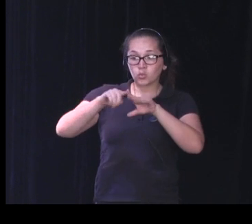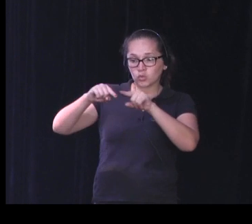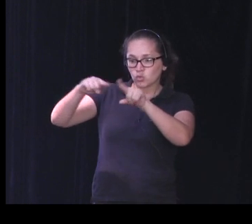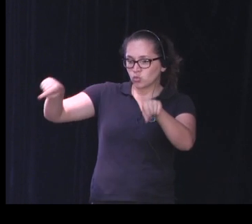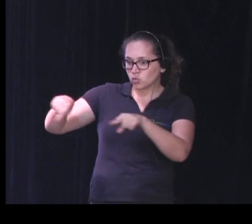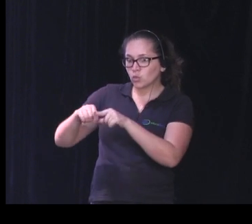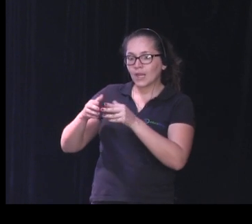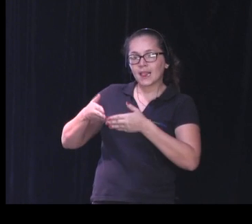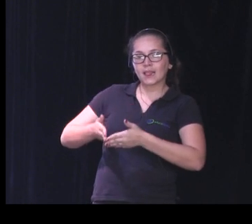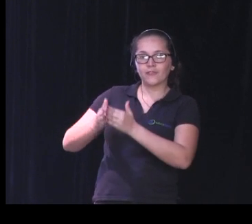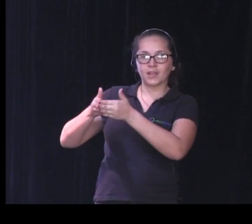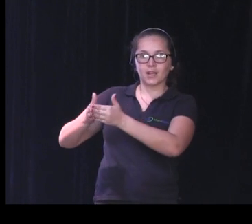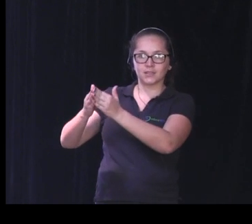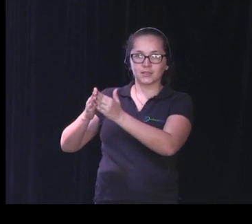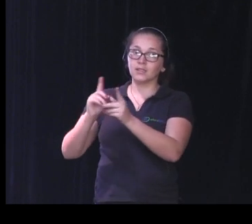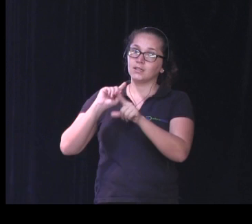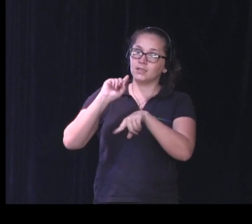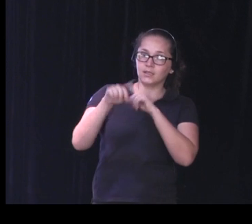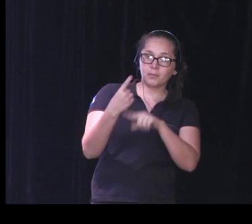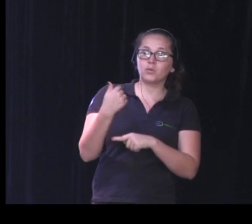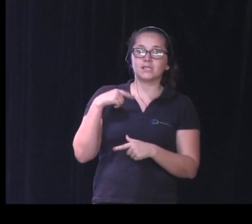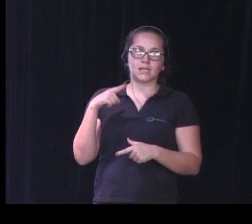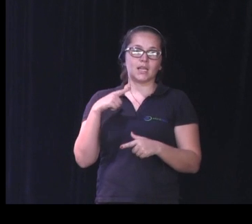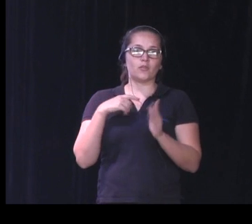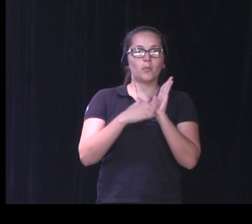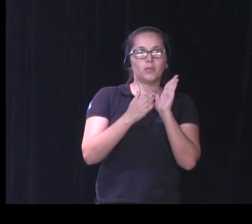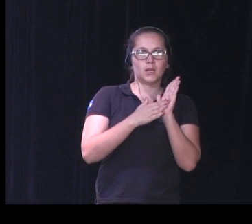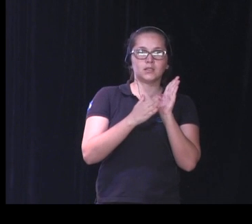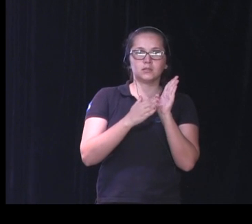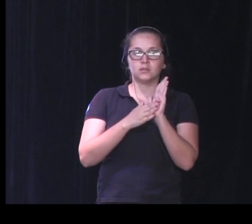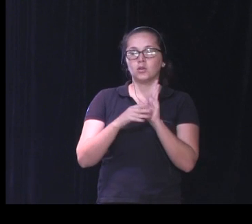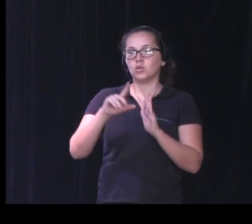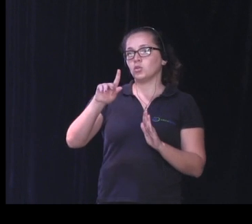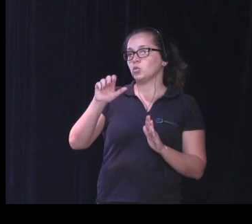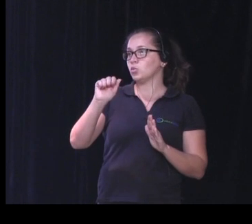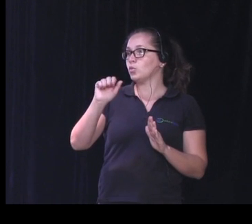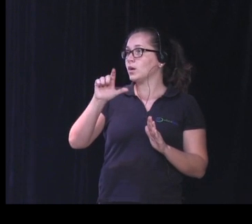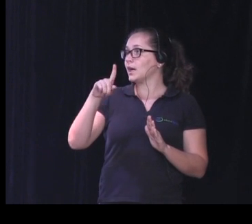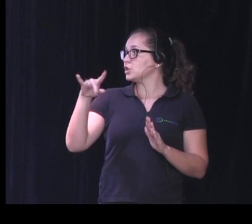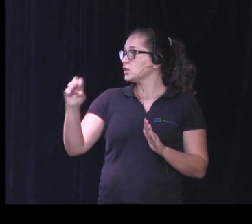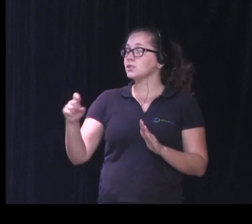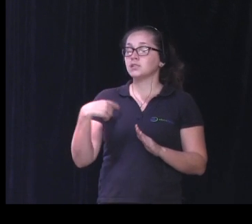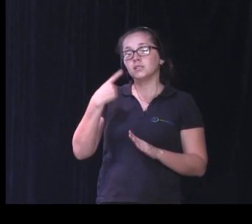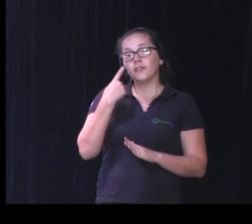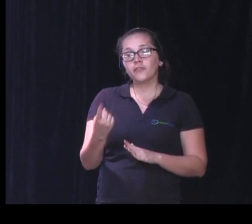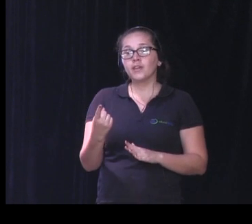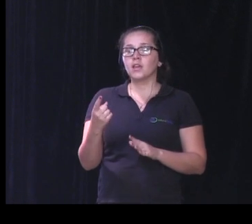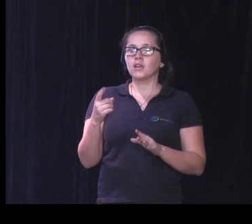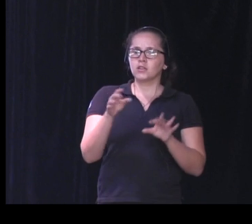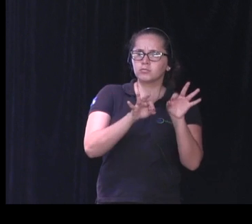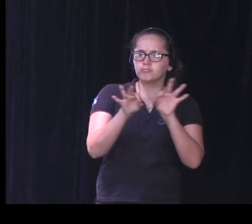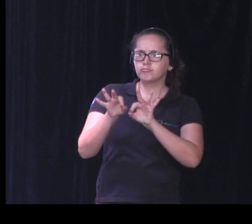essa zona toda é navegada. E com o plano do Guide, você vê que é um país